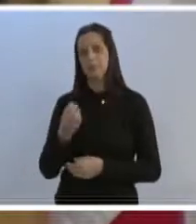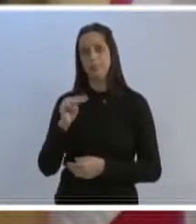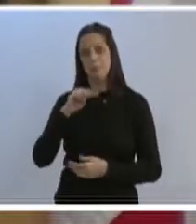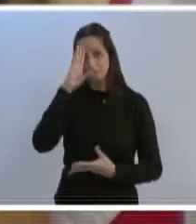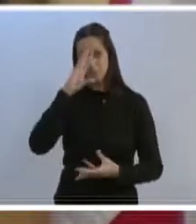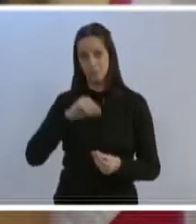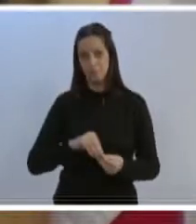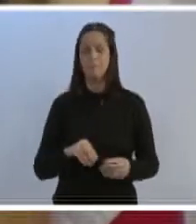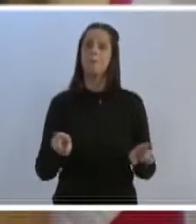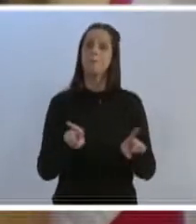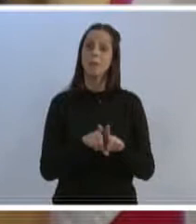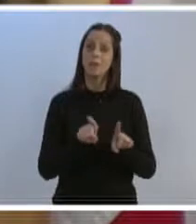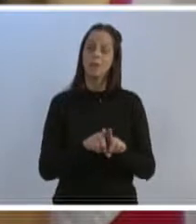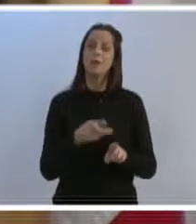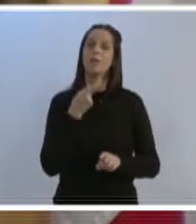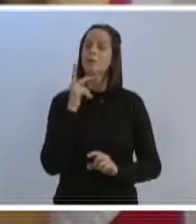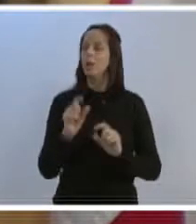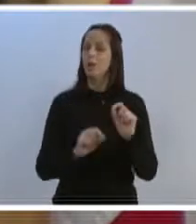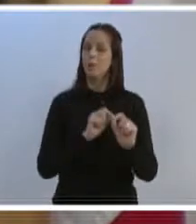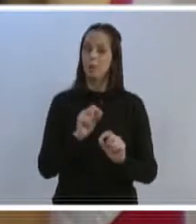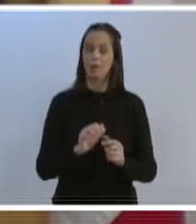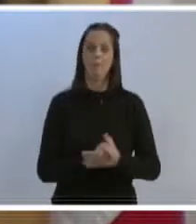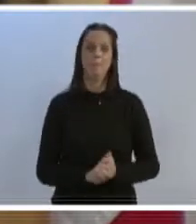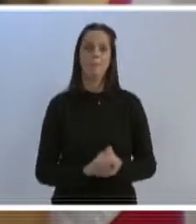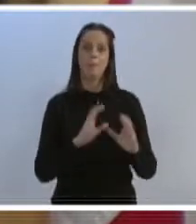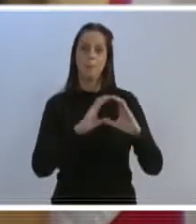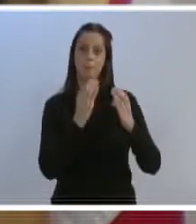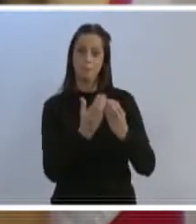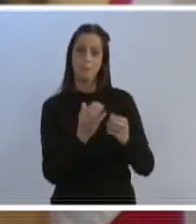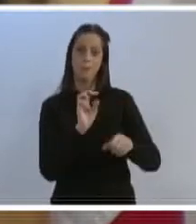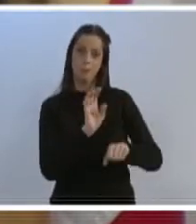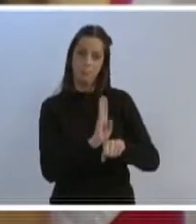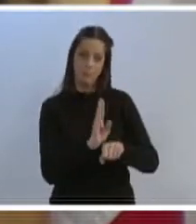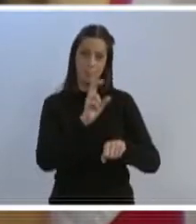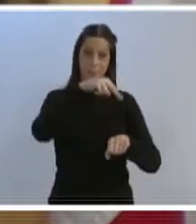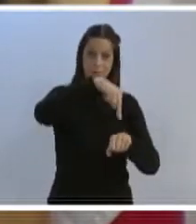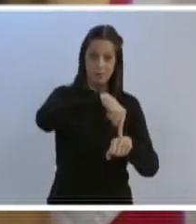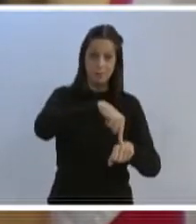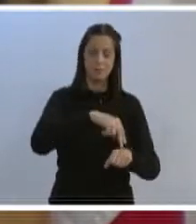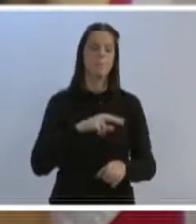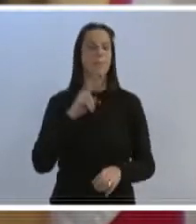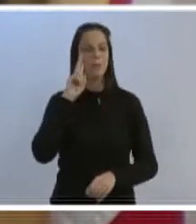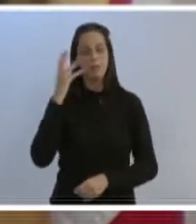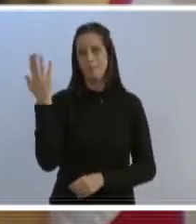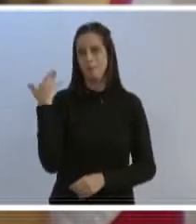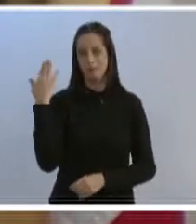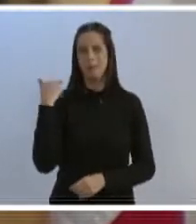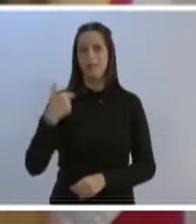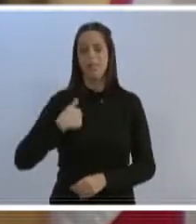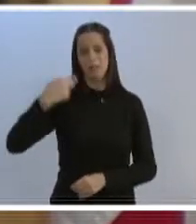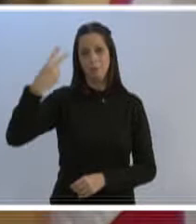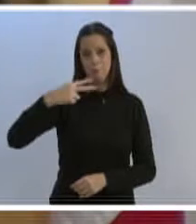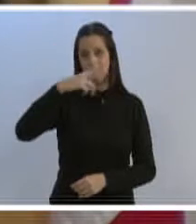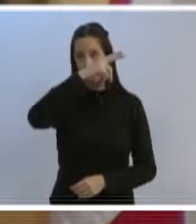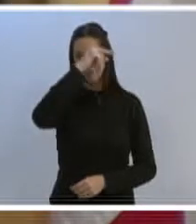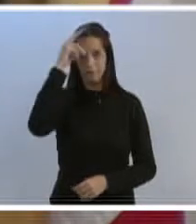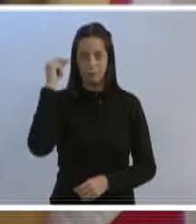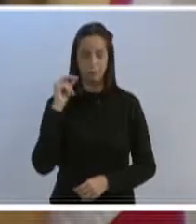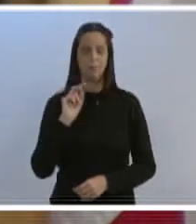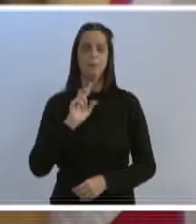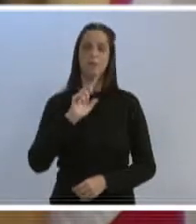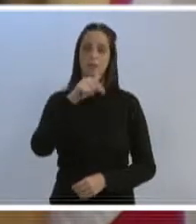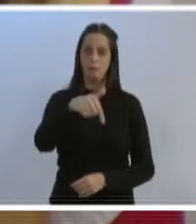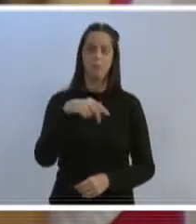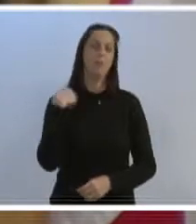também menção de que a comunidade boa vista enquanto eu fui vice prefeito vereador